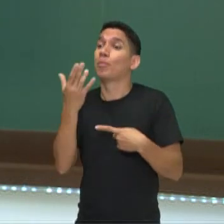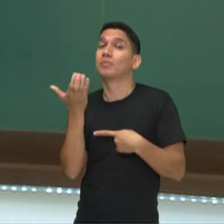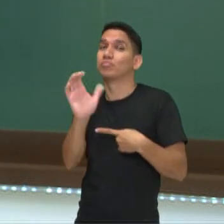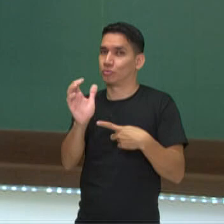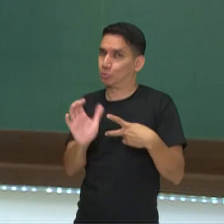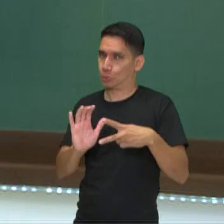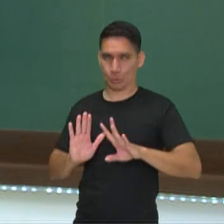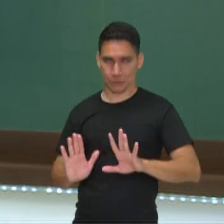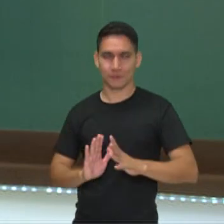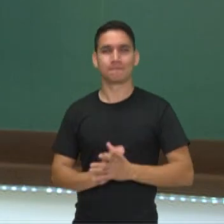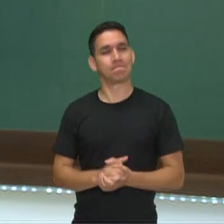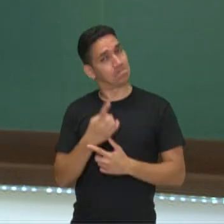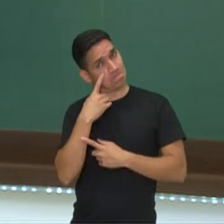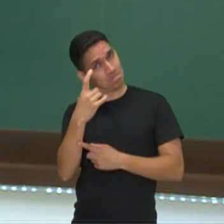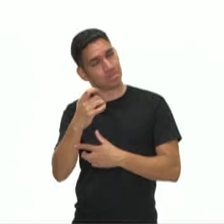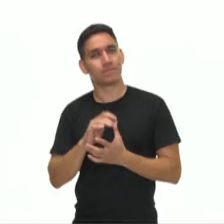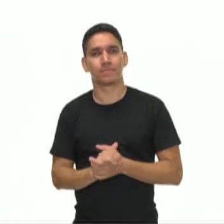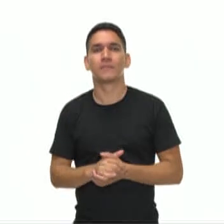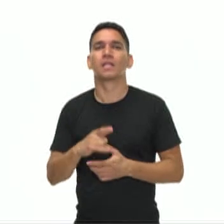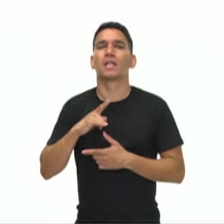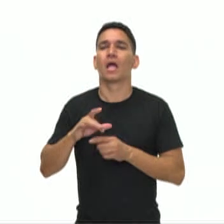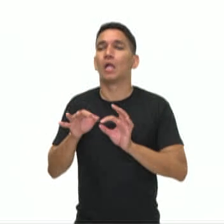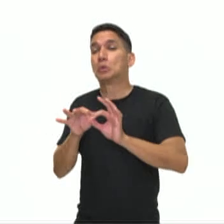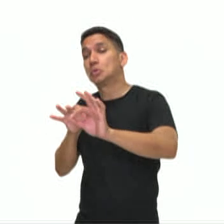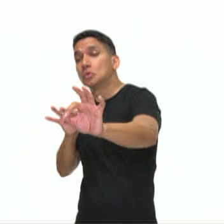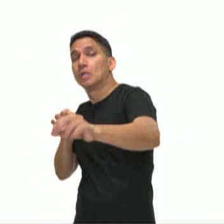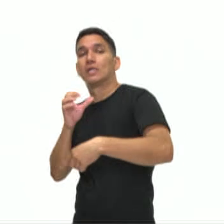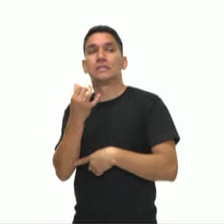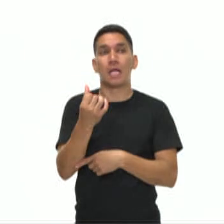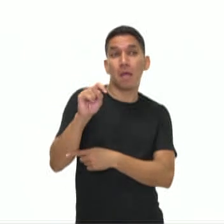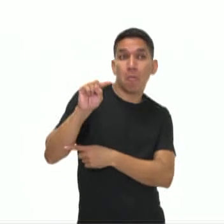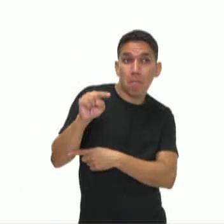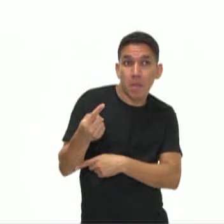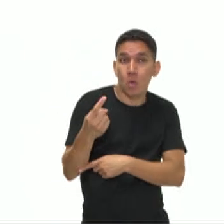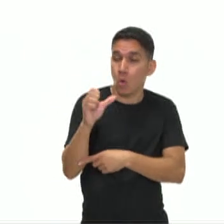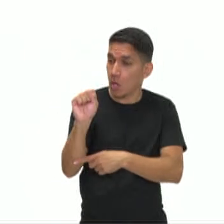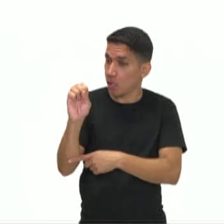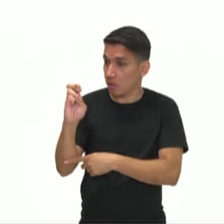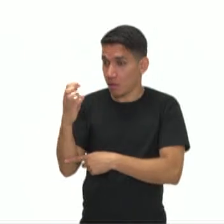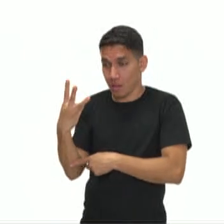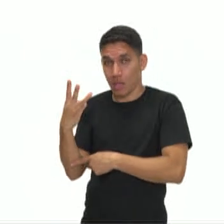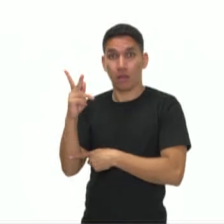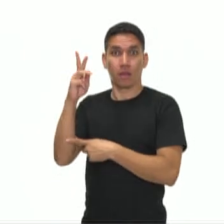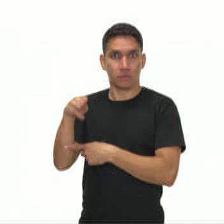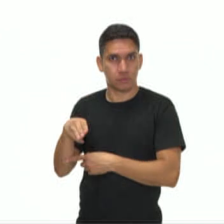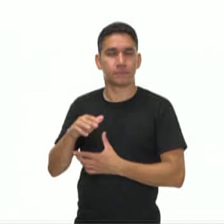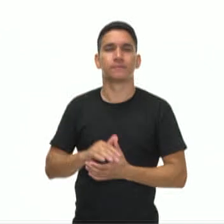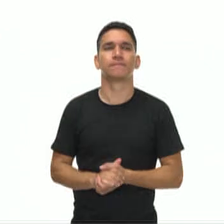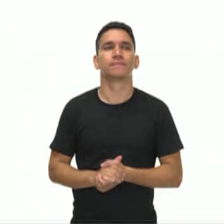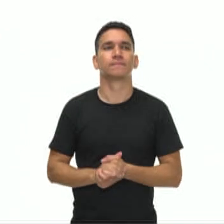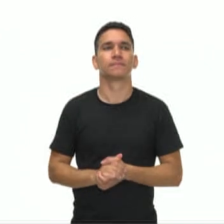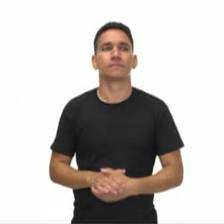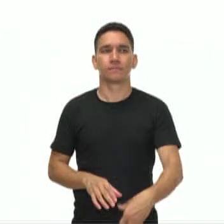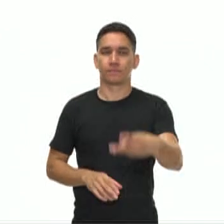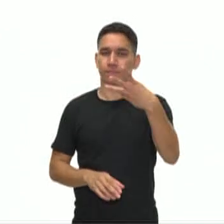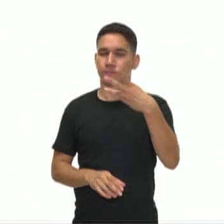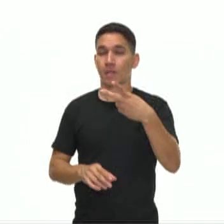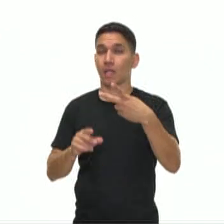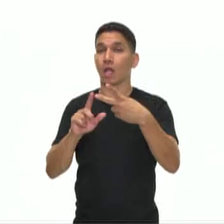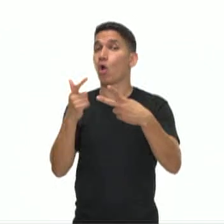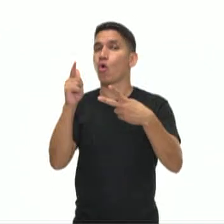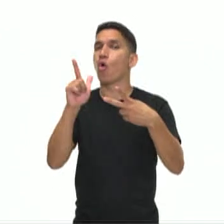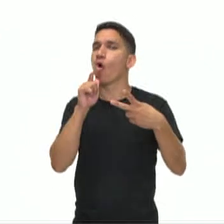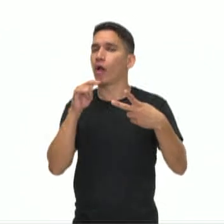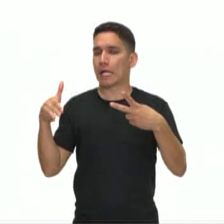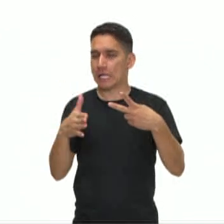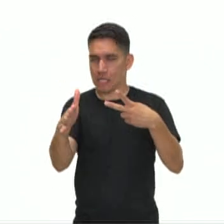né? Com uma extensão de 6.853 quilômetros. O Congo, um rio também